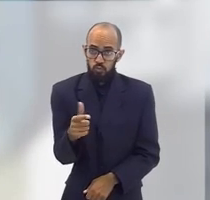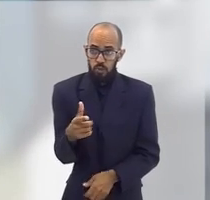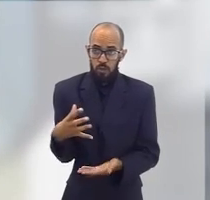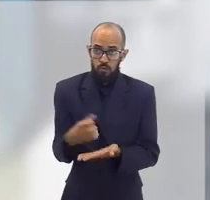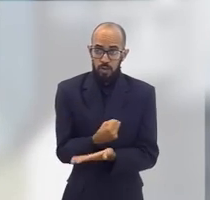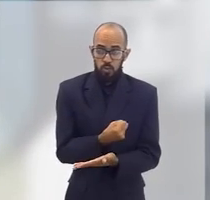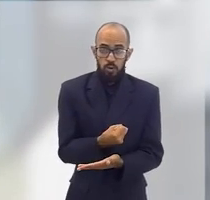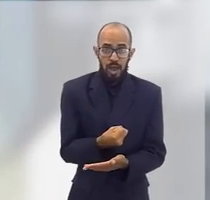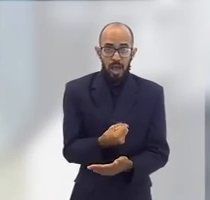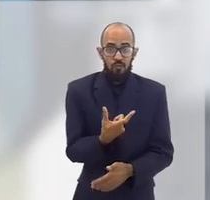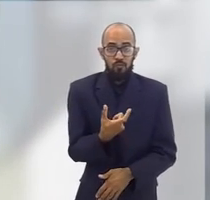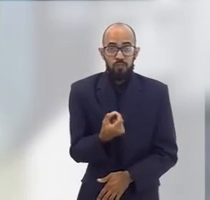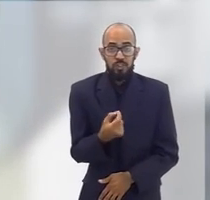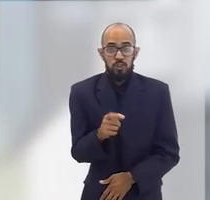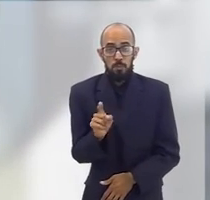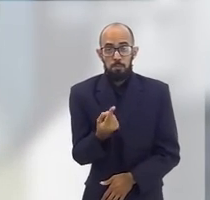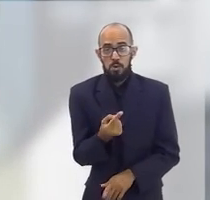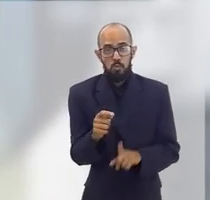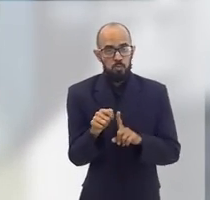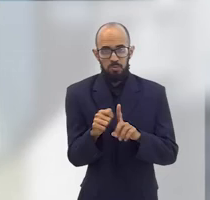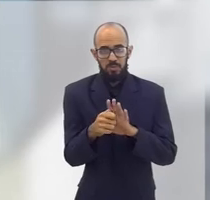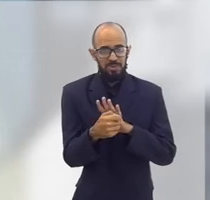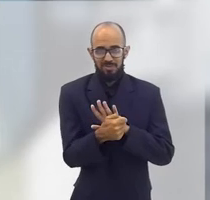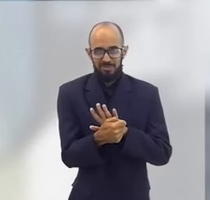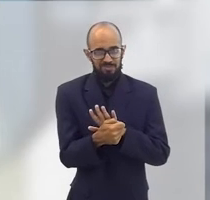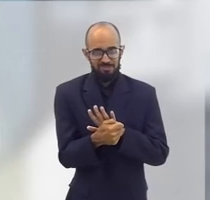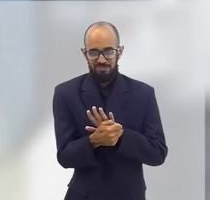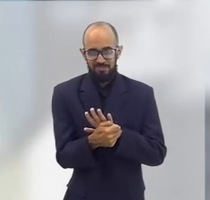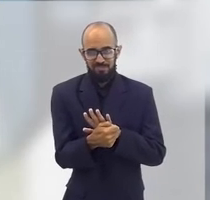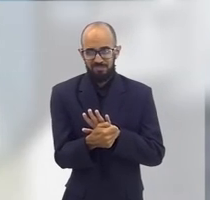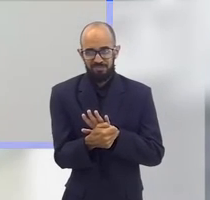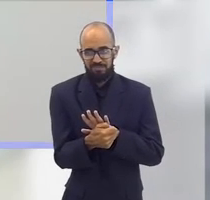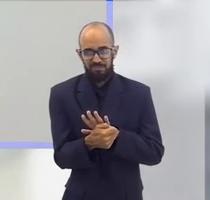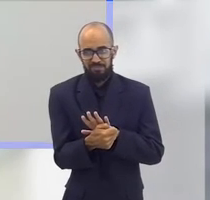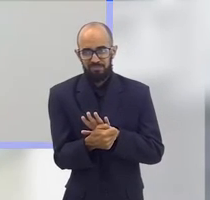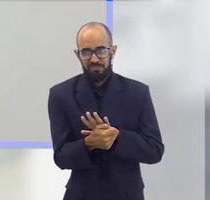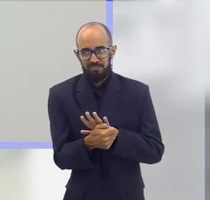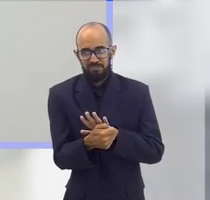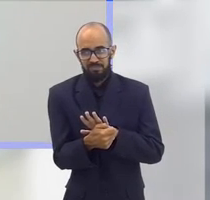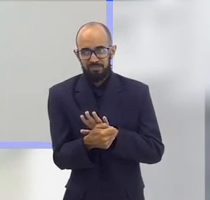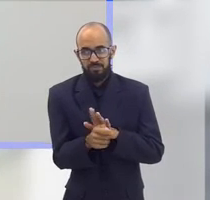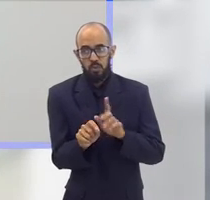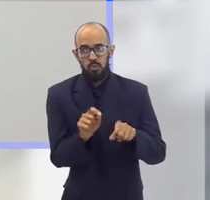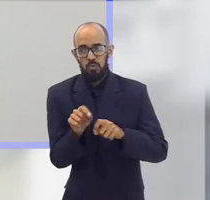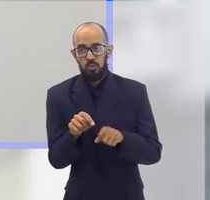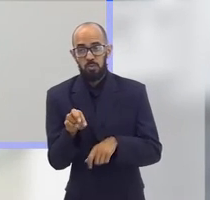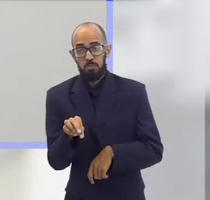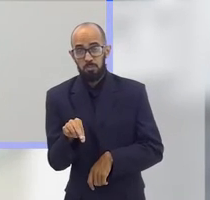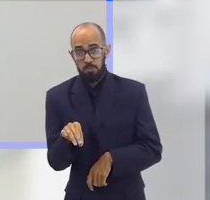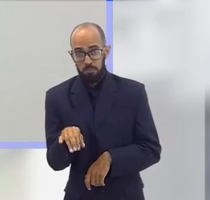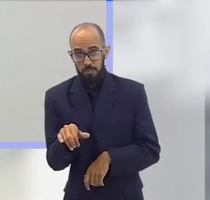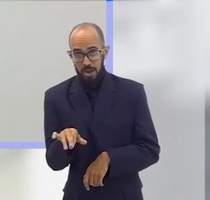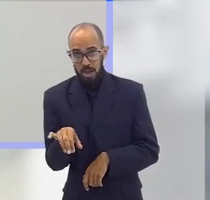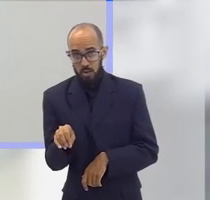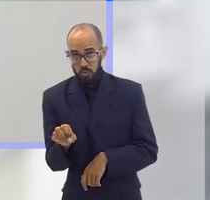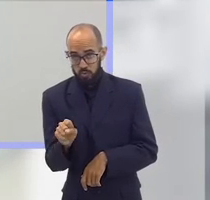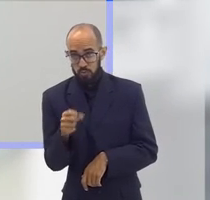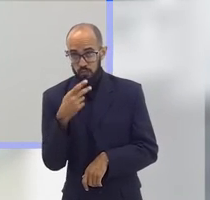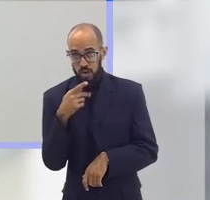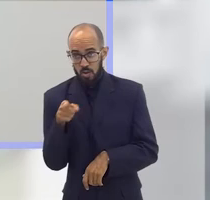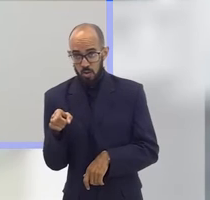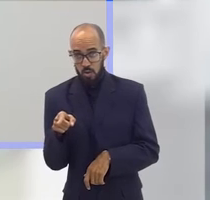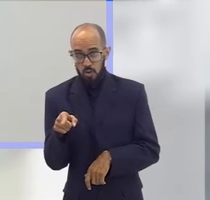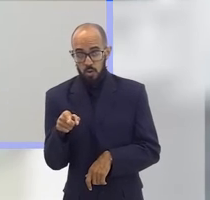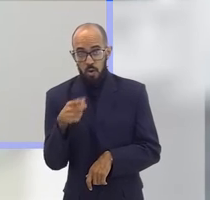75% não faturam nem 20 mil por mês. Tá? Então, o que o Marcos coloca, o